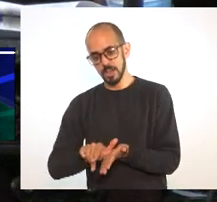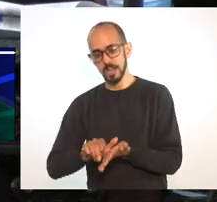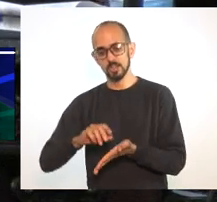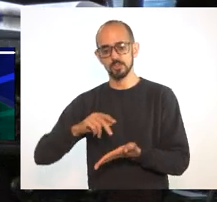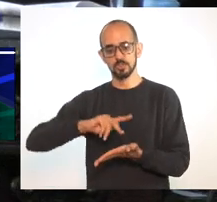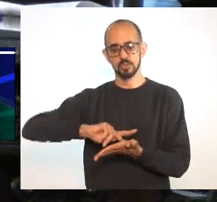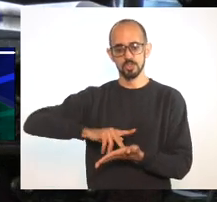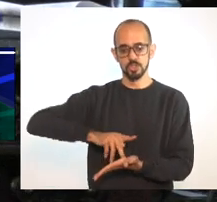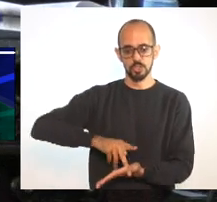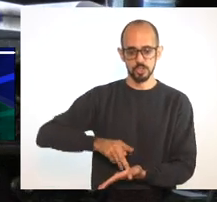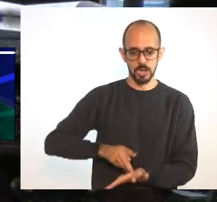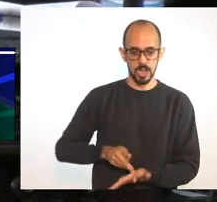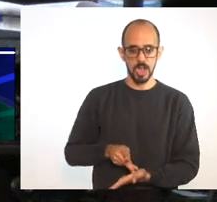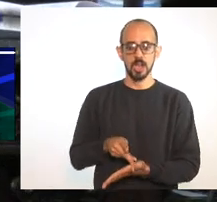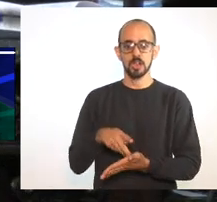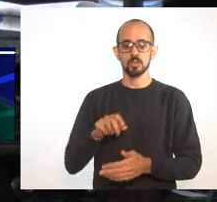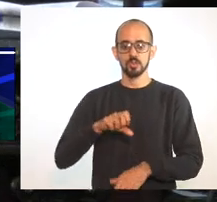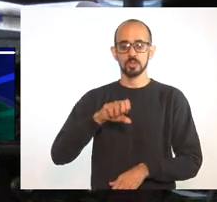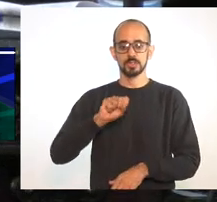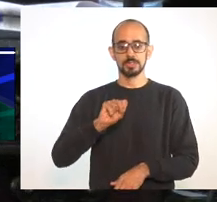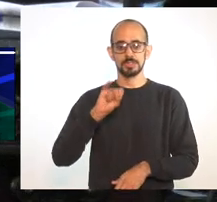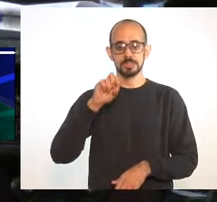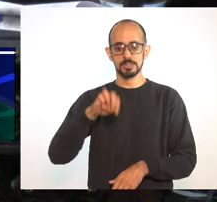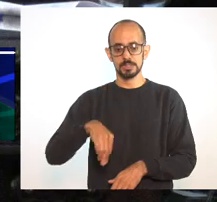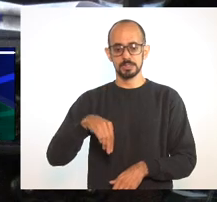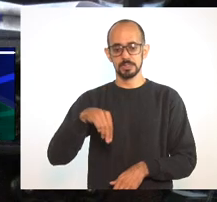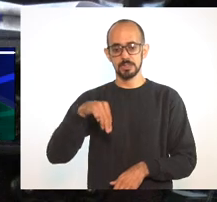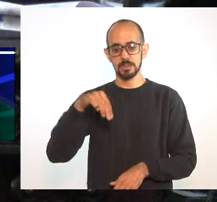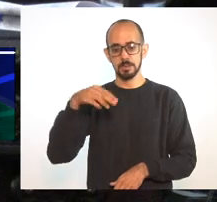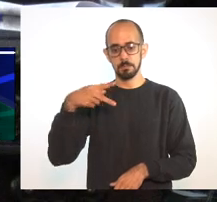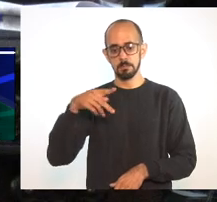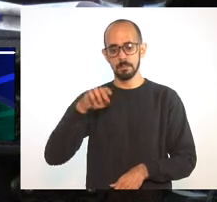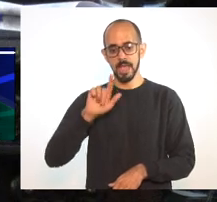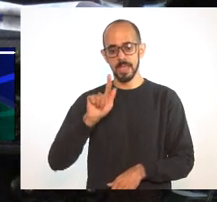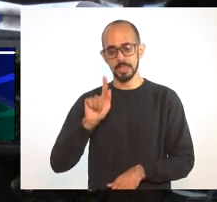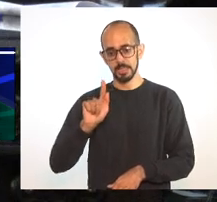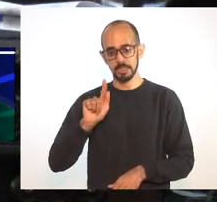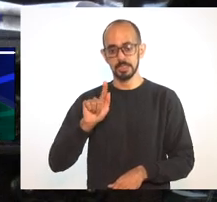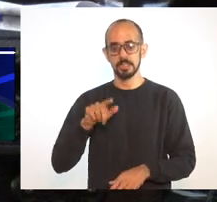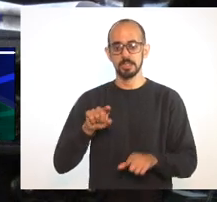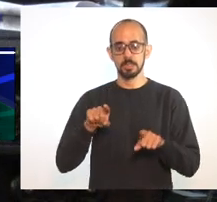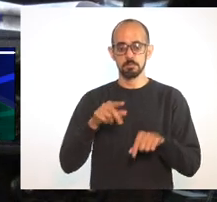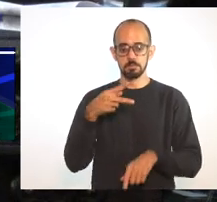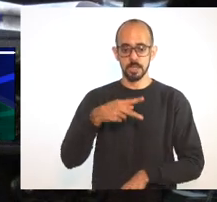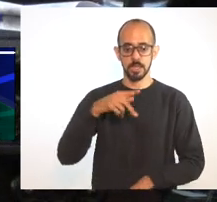RJ, Sintec, RJ, TLS